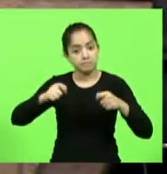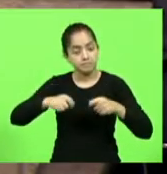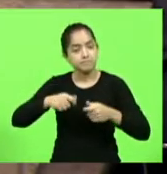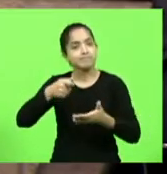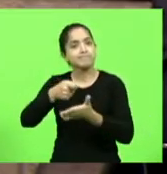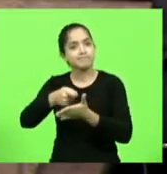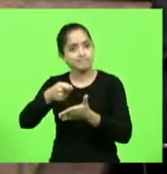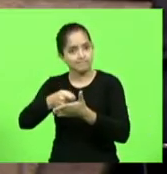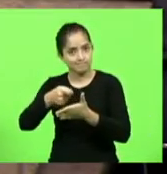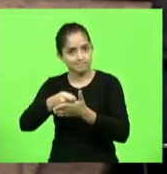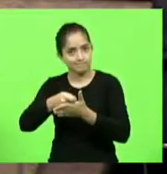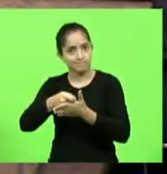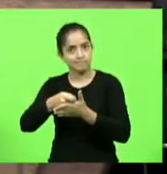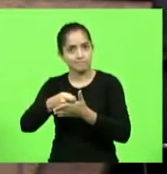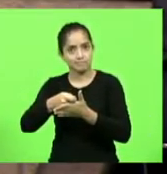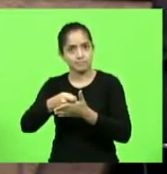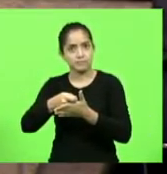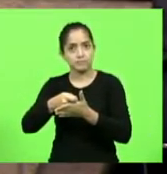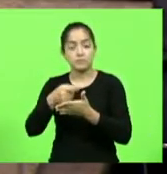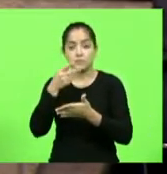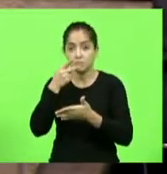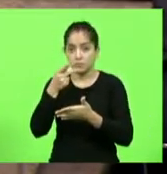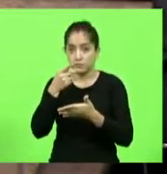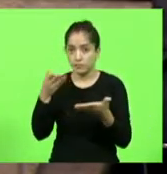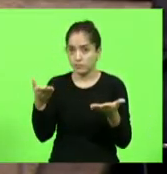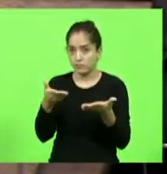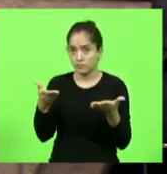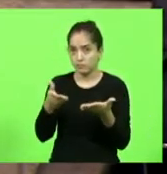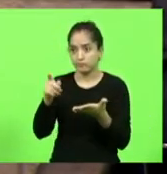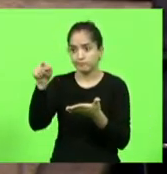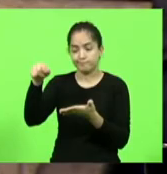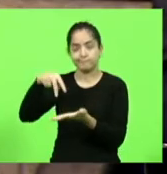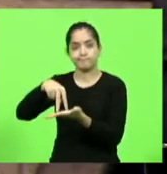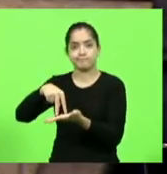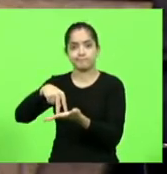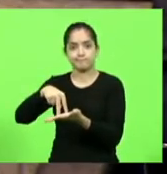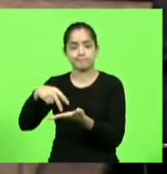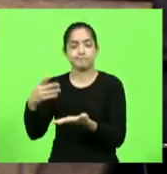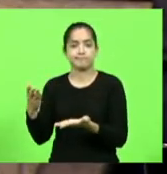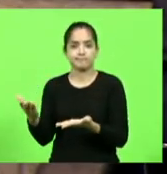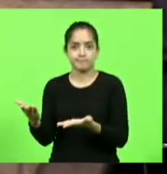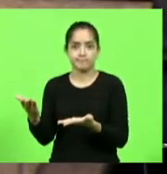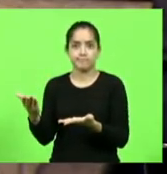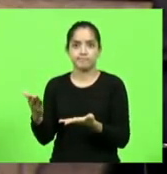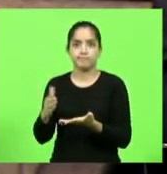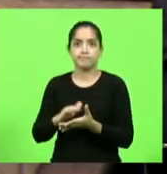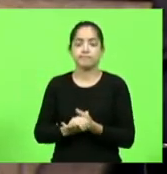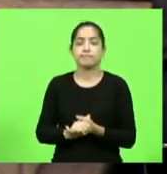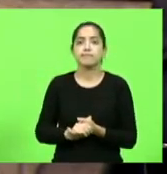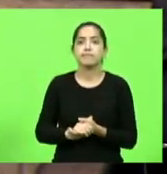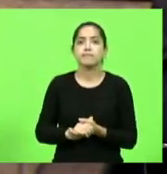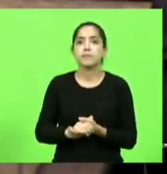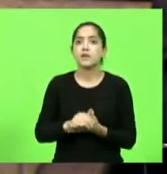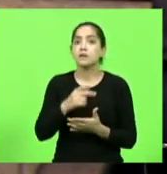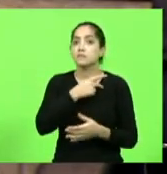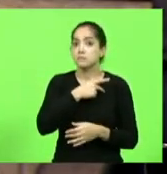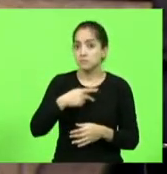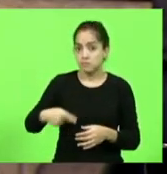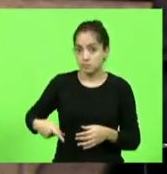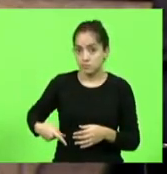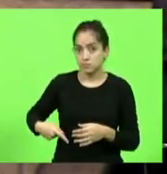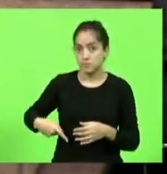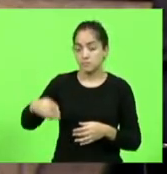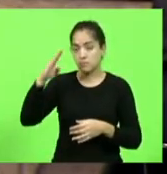falei hoje aqui dessa tribuna, presidente Mauro de Nadal, que se o presidente